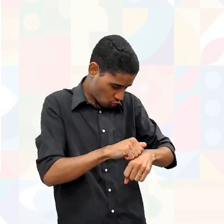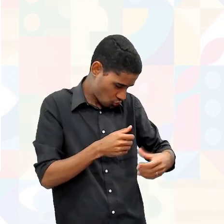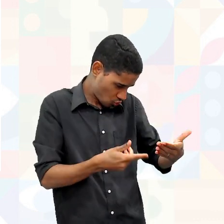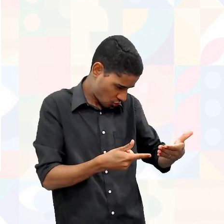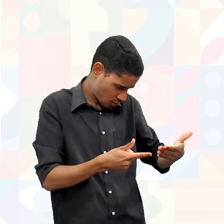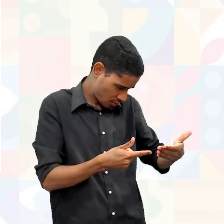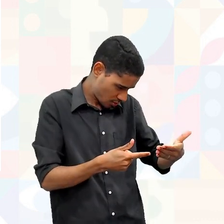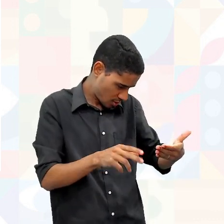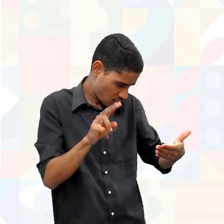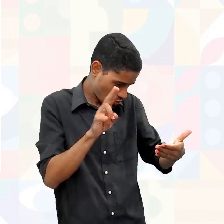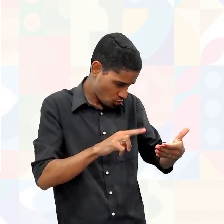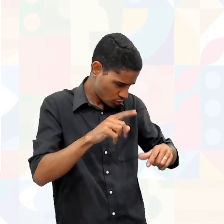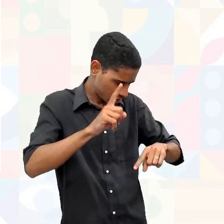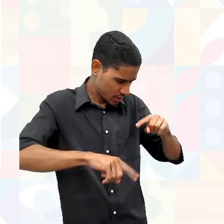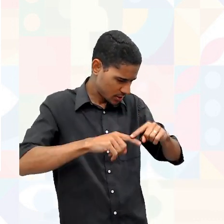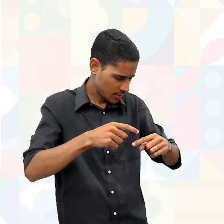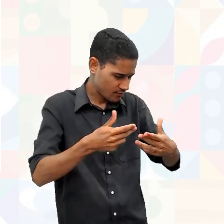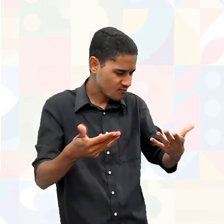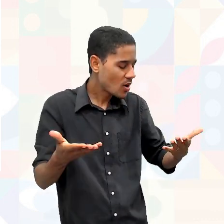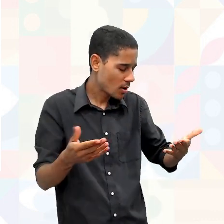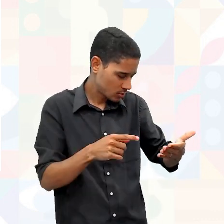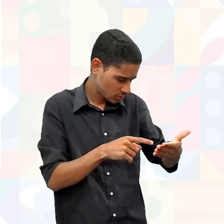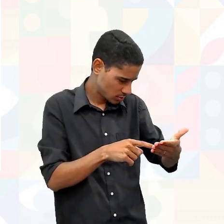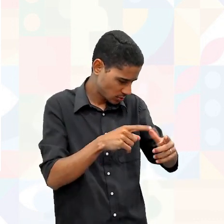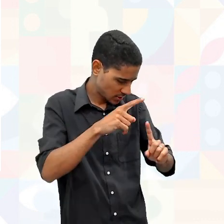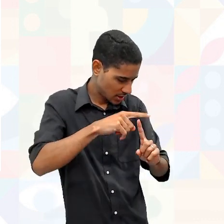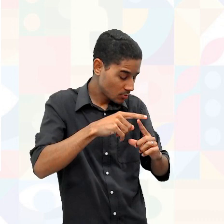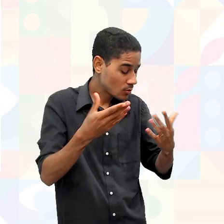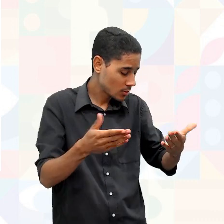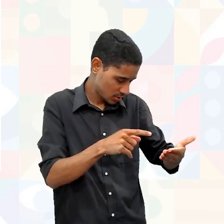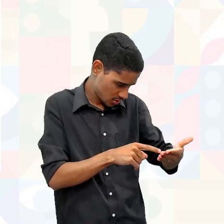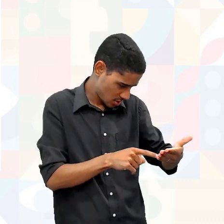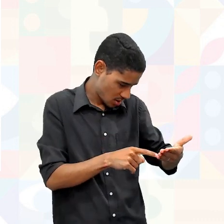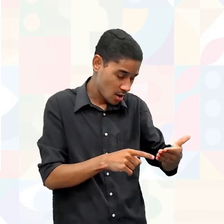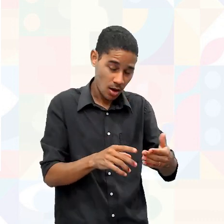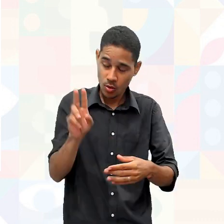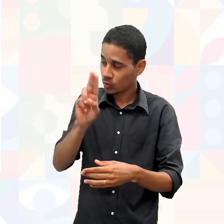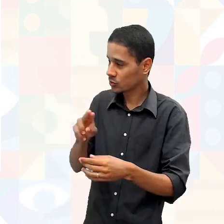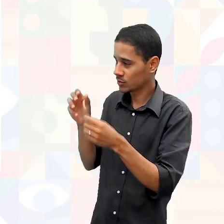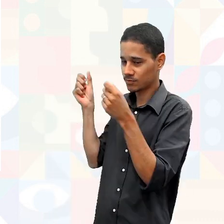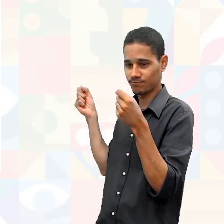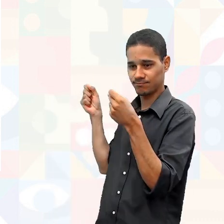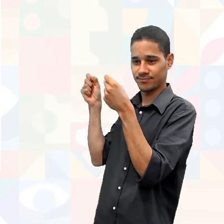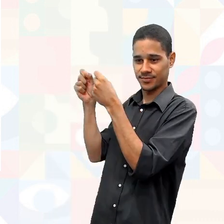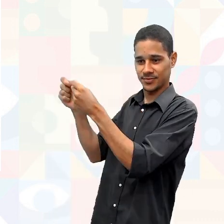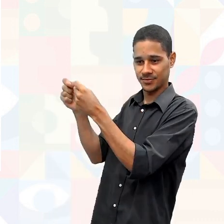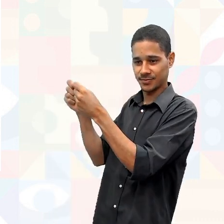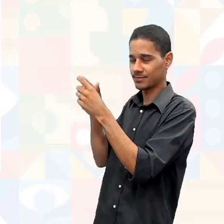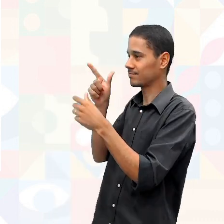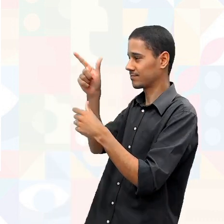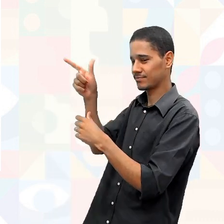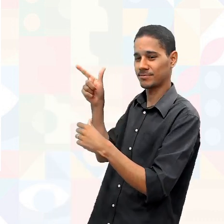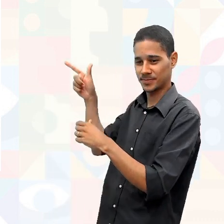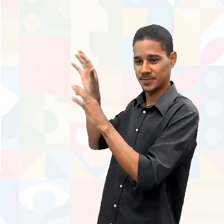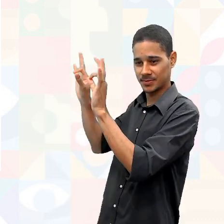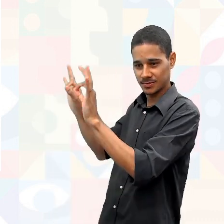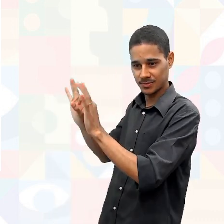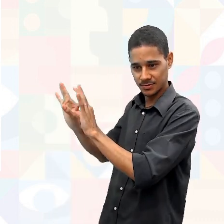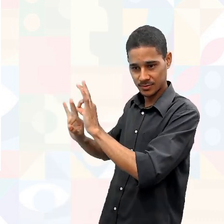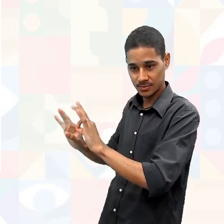de material você vai utilizar ali para fazer a montagem, digamos assim, desse armário, tá